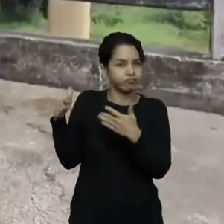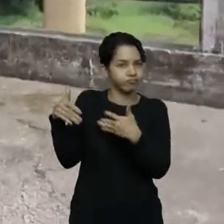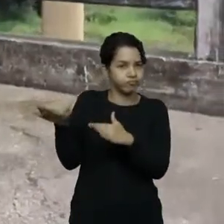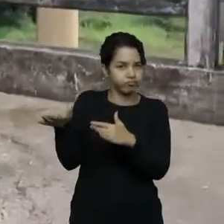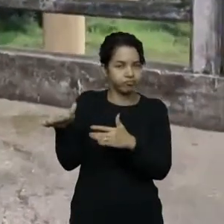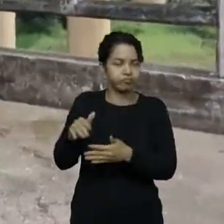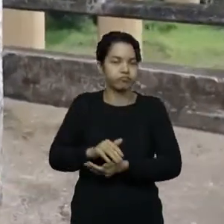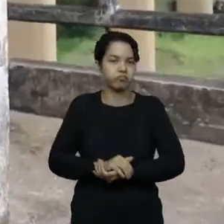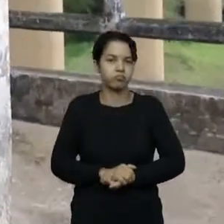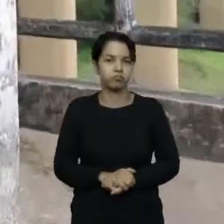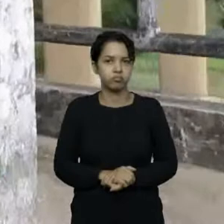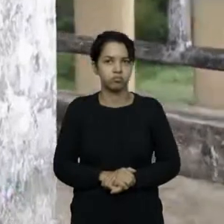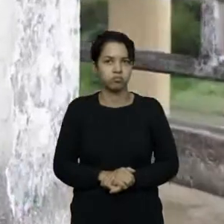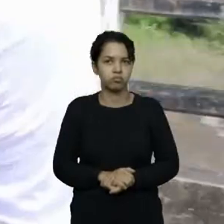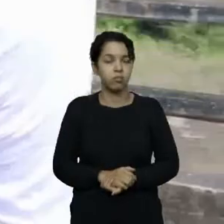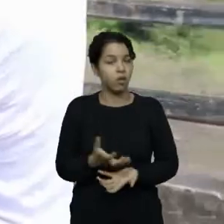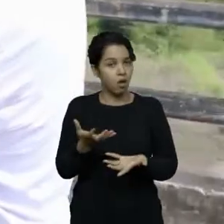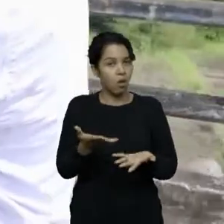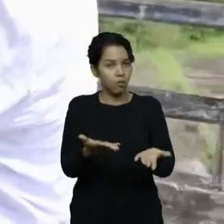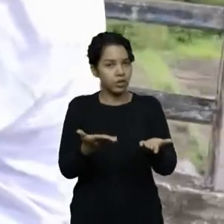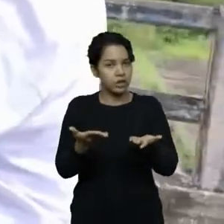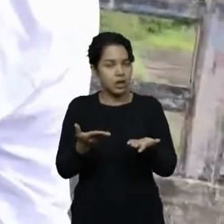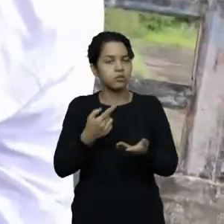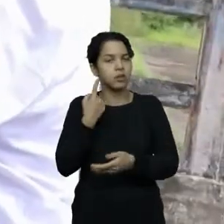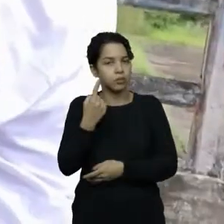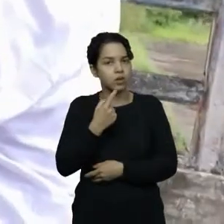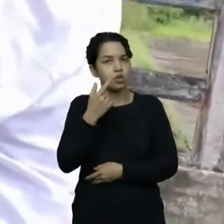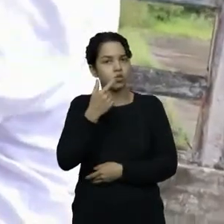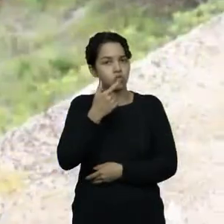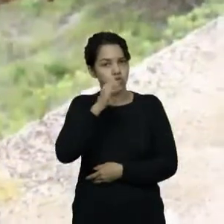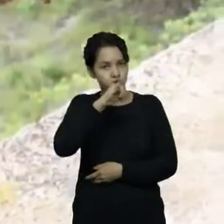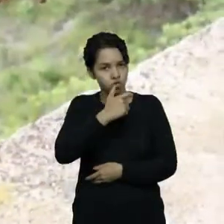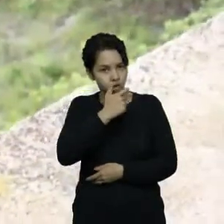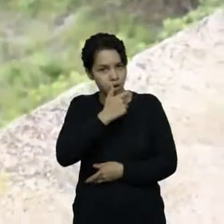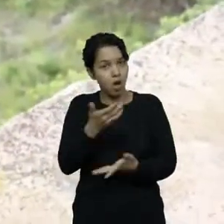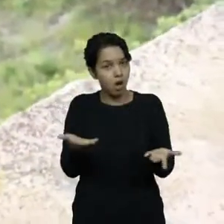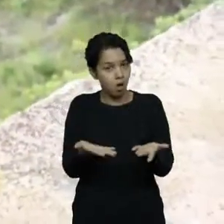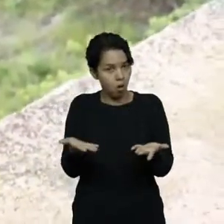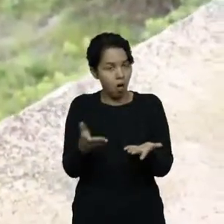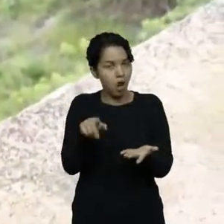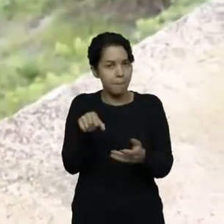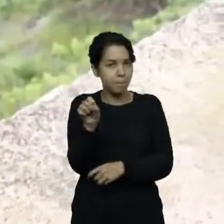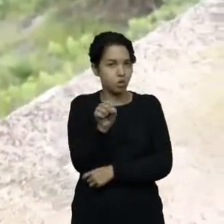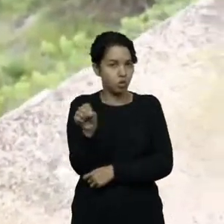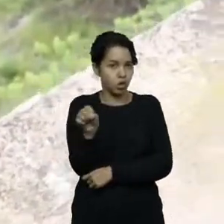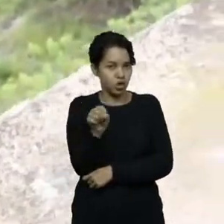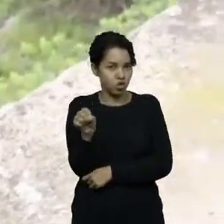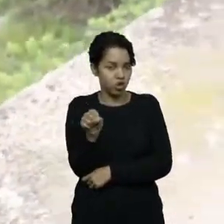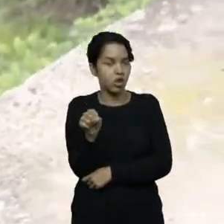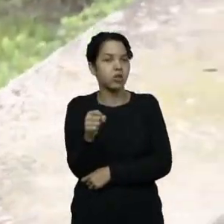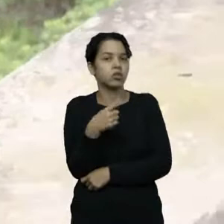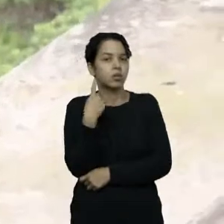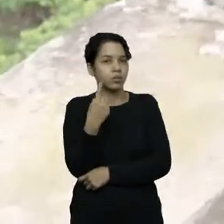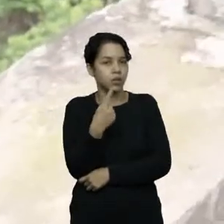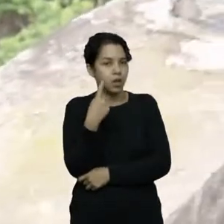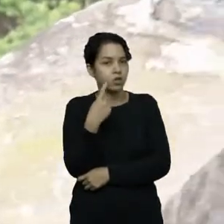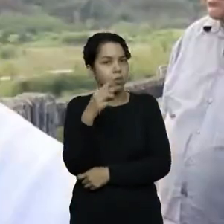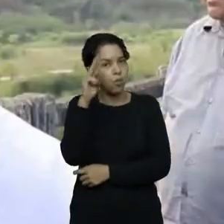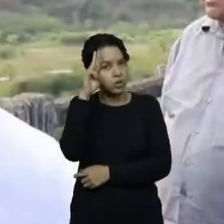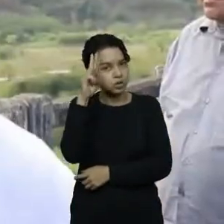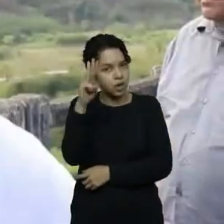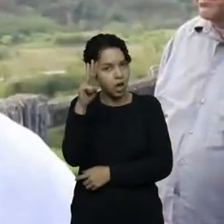e eu queria convidar o deputado sugere que agora é motorista do Governador Carlos Moisés para levar o